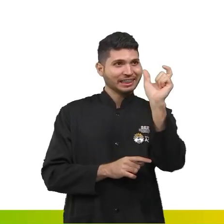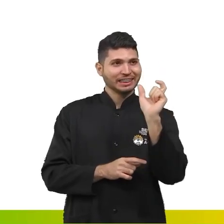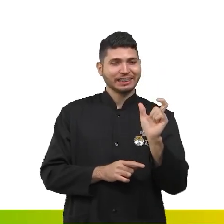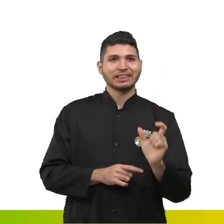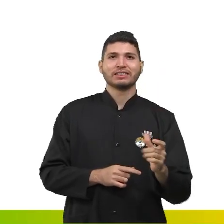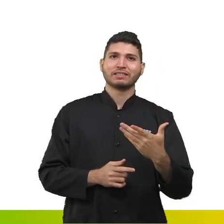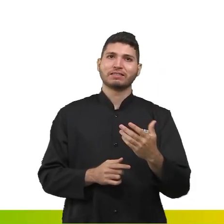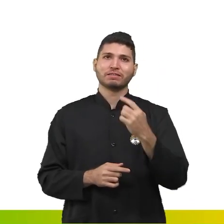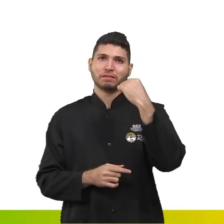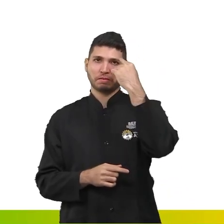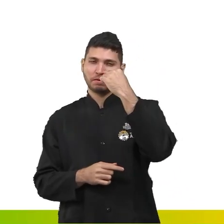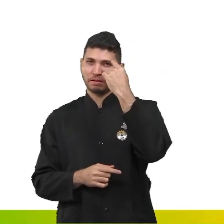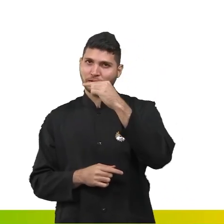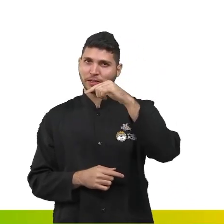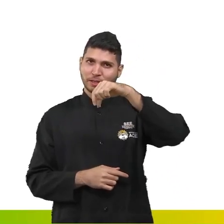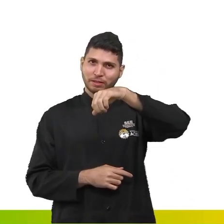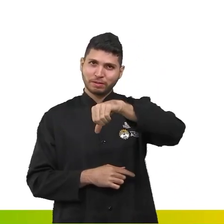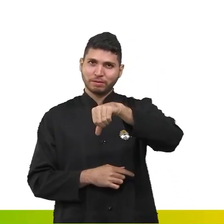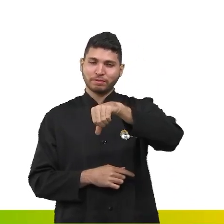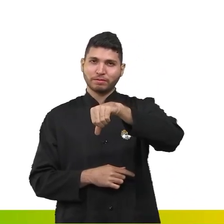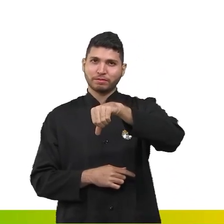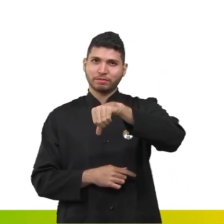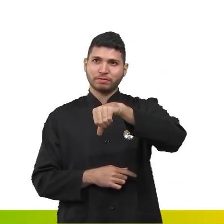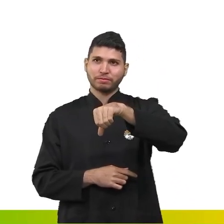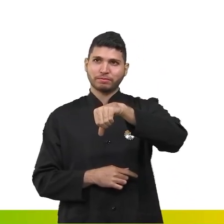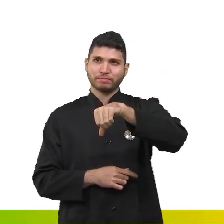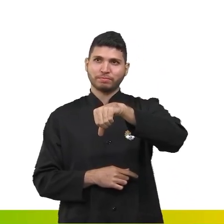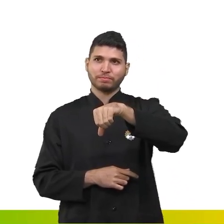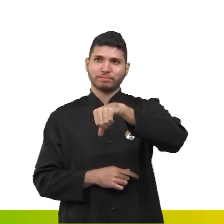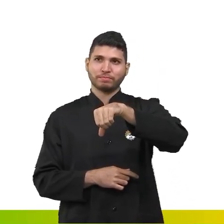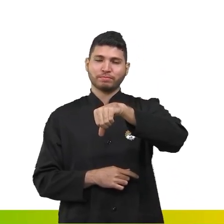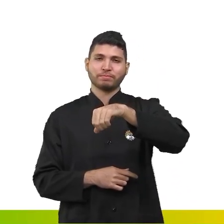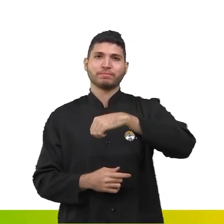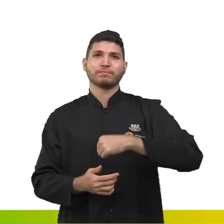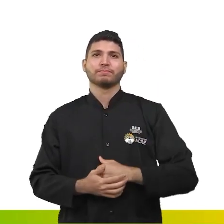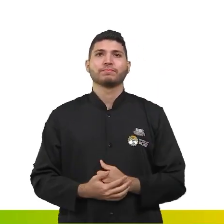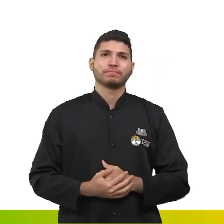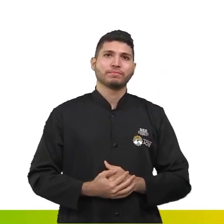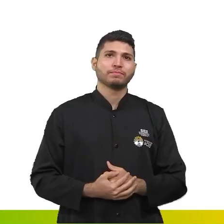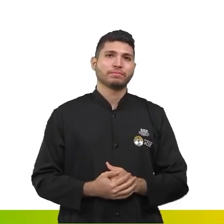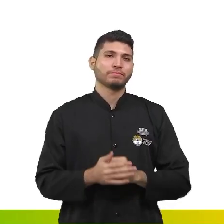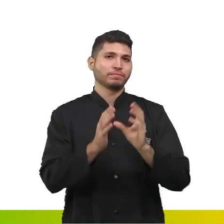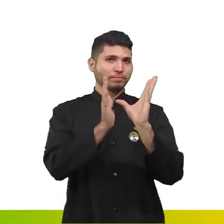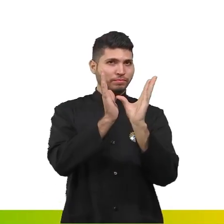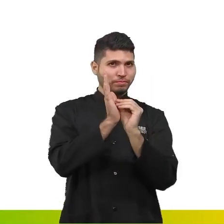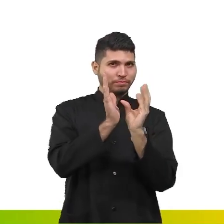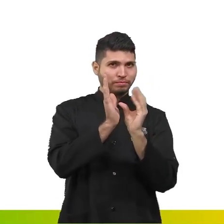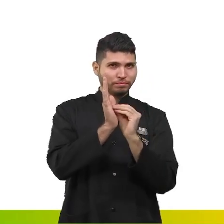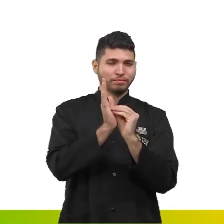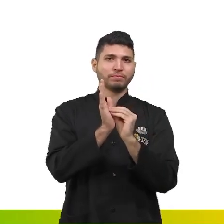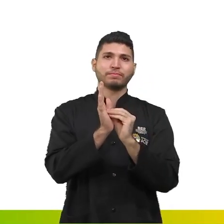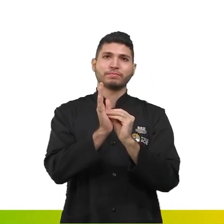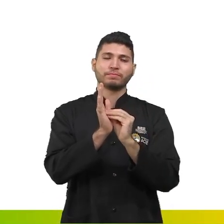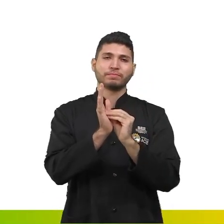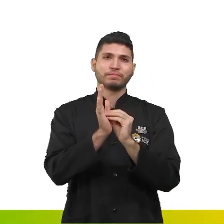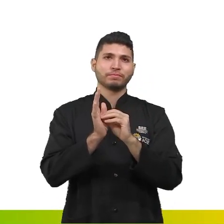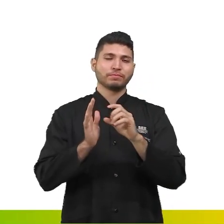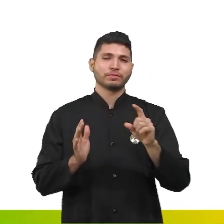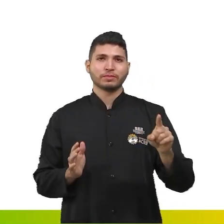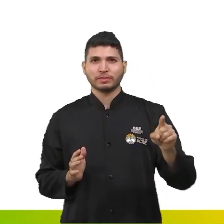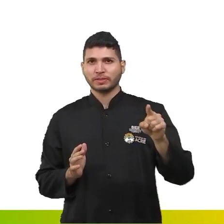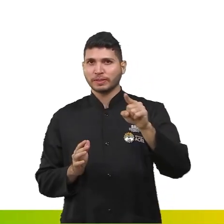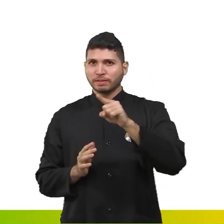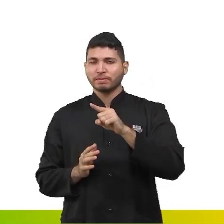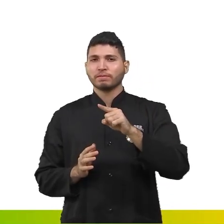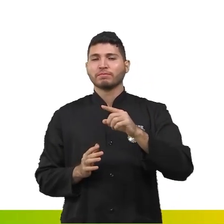9, então uma menos, né? Uma confusão a menos aí, porque um dos conteúdos aí que muitos de vocês ainda